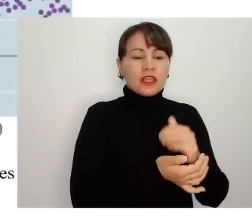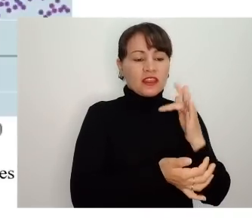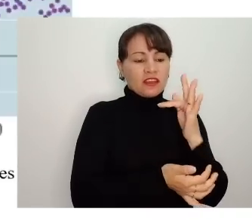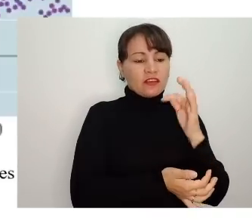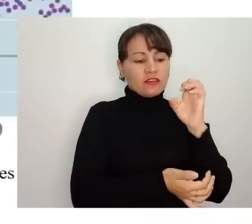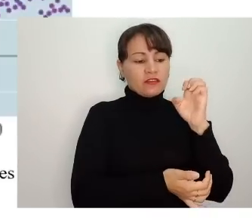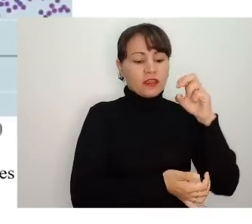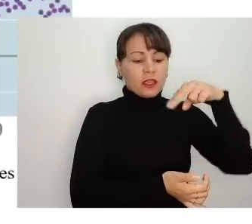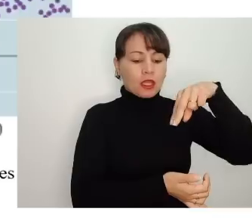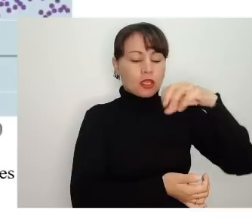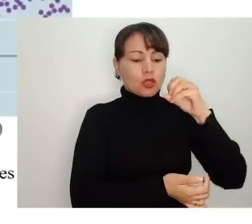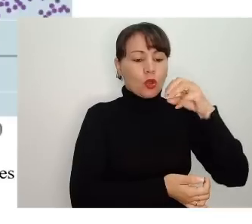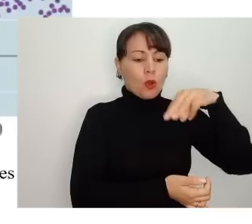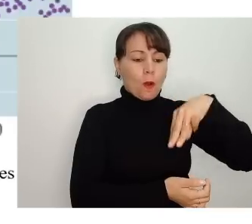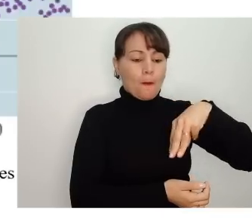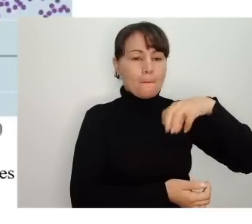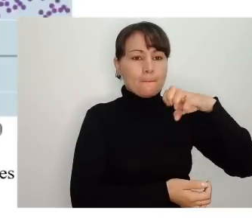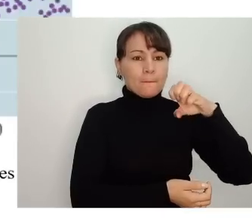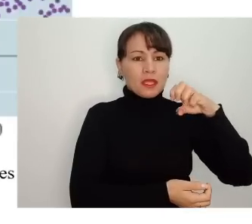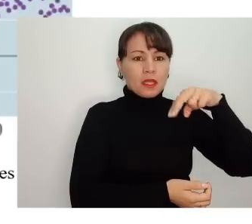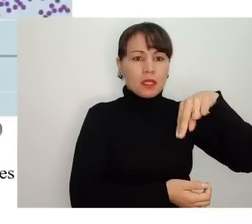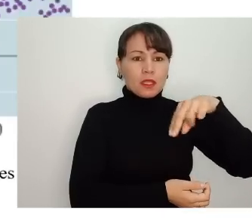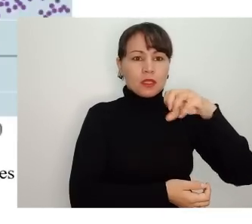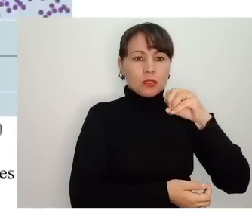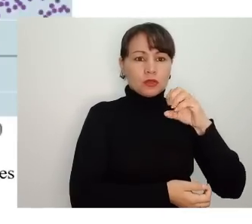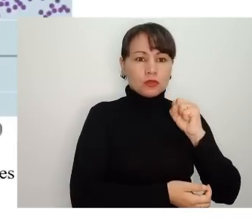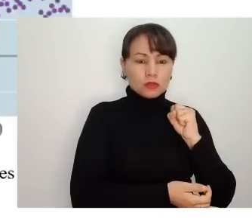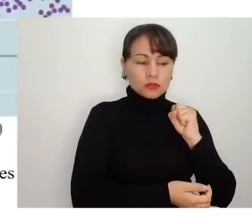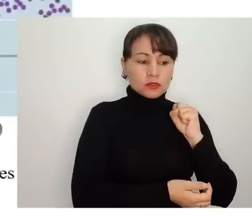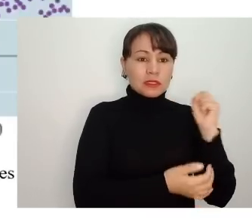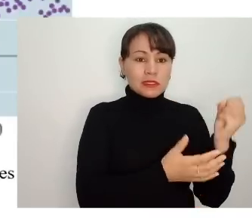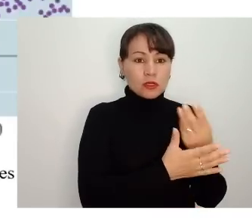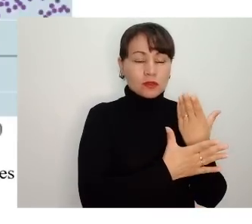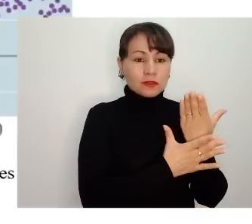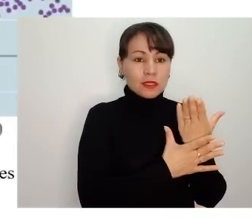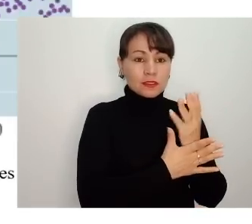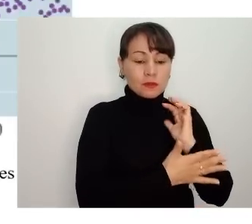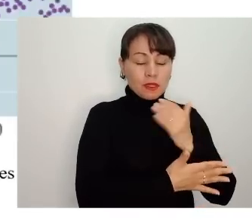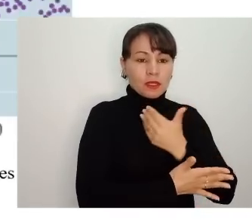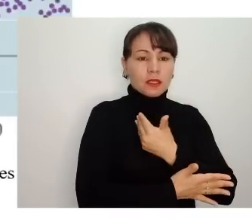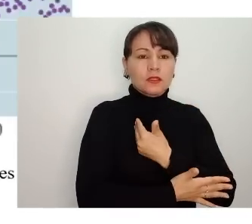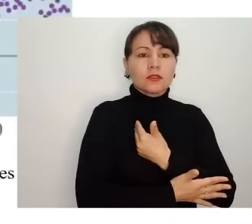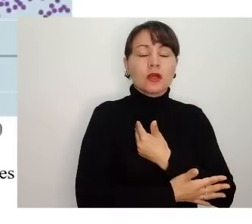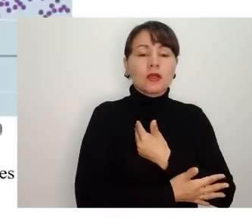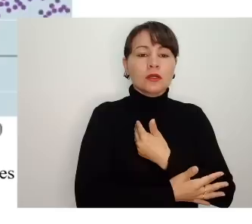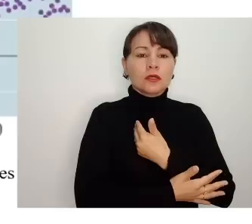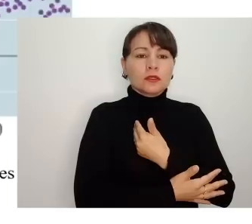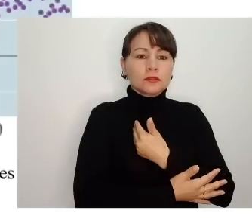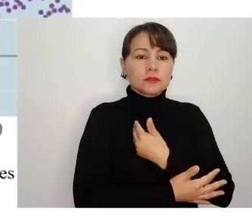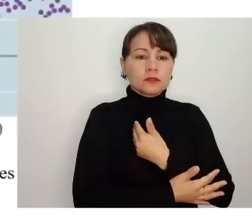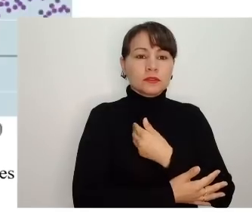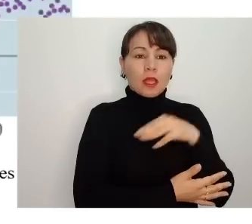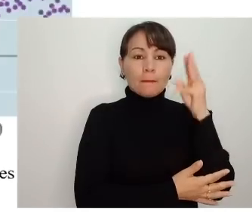chamados de fenômenos eletrofisiológicos que estão acontecendo aqui para que a nossa